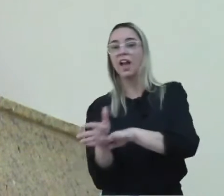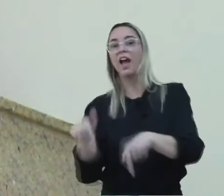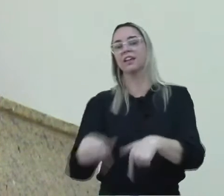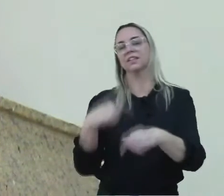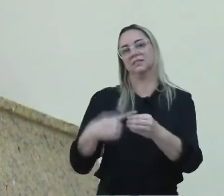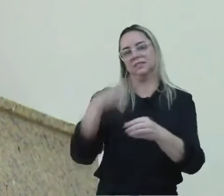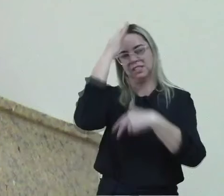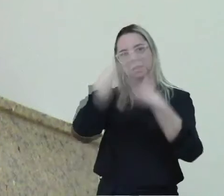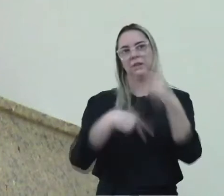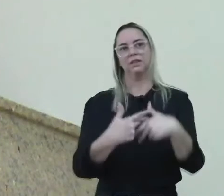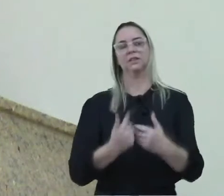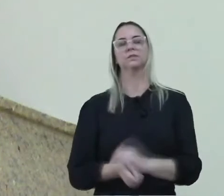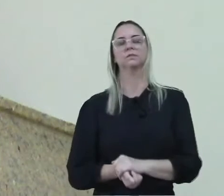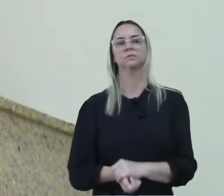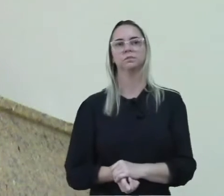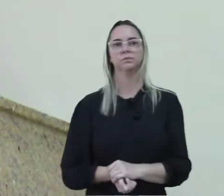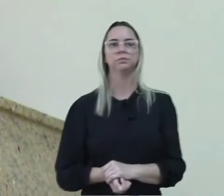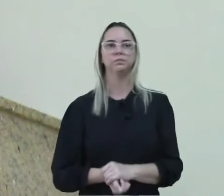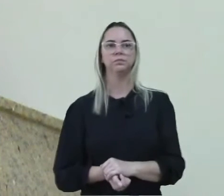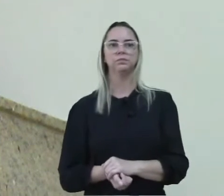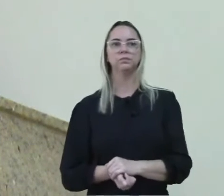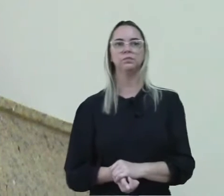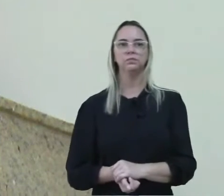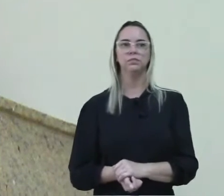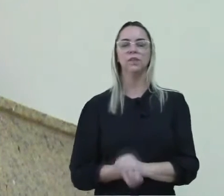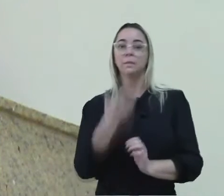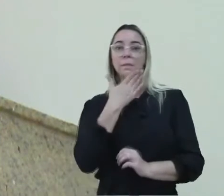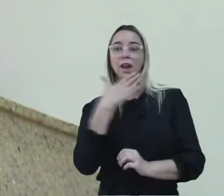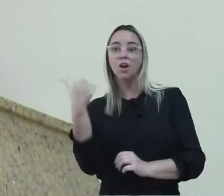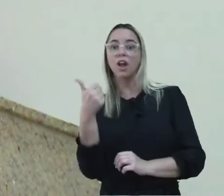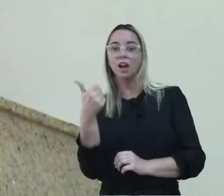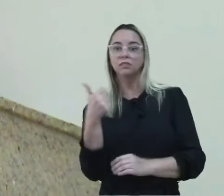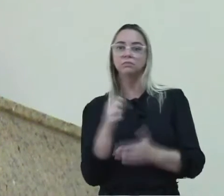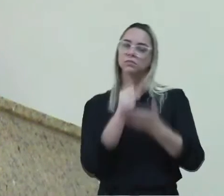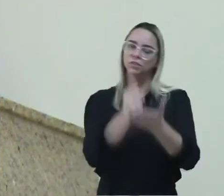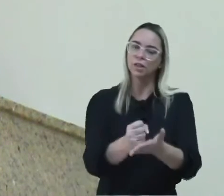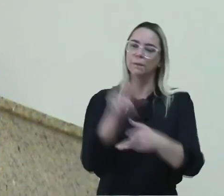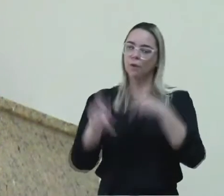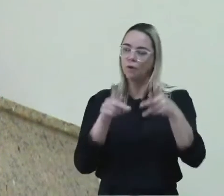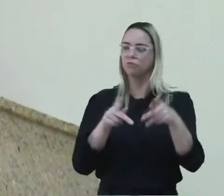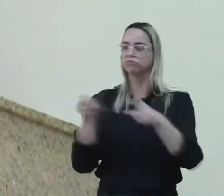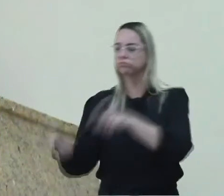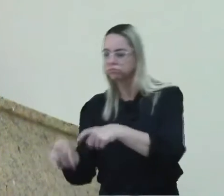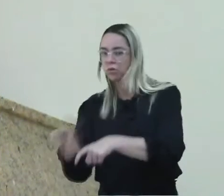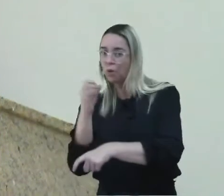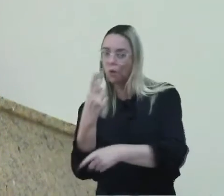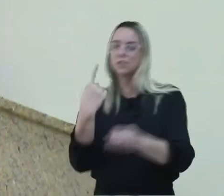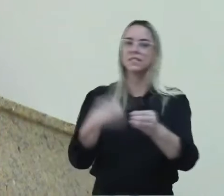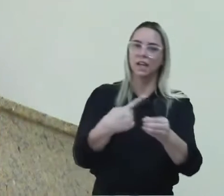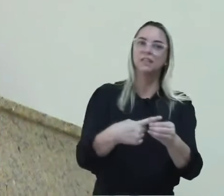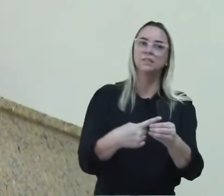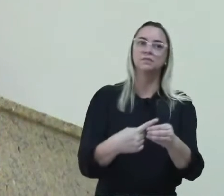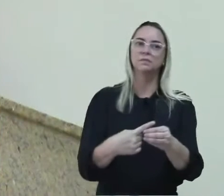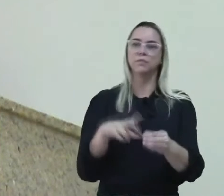enquanto representante é de buscar melhorias para a nossa população, seja ela do campo, seja ela da cidade. É isso que nós,